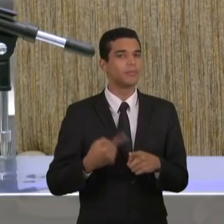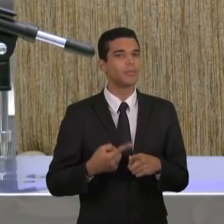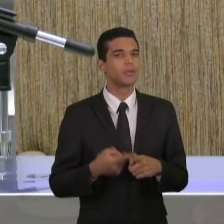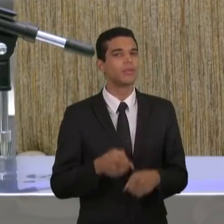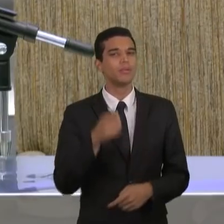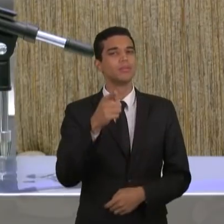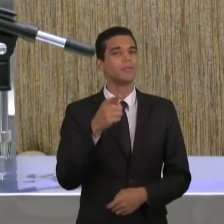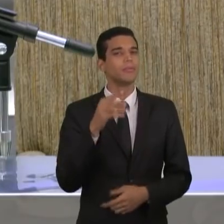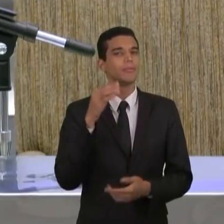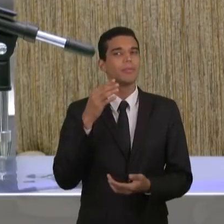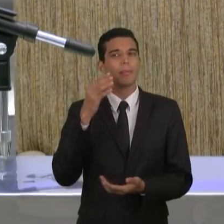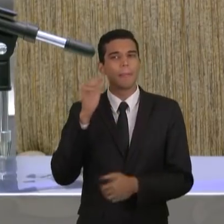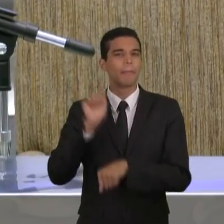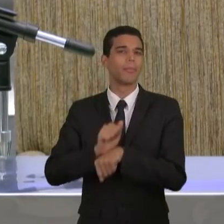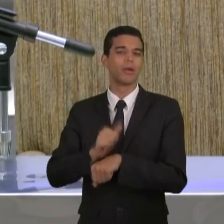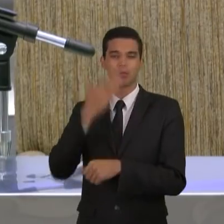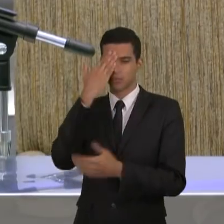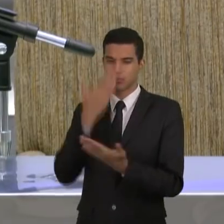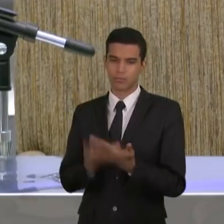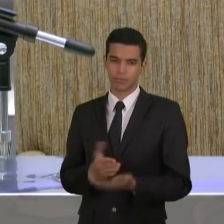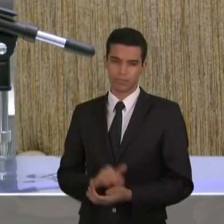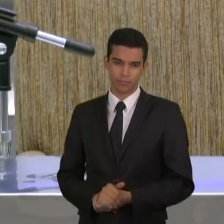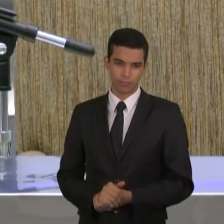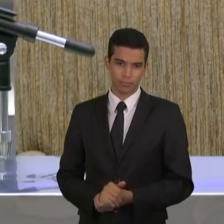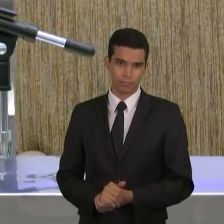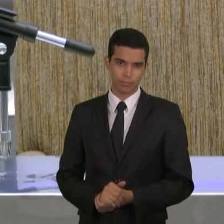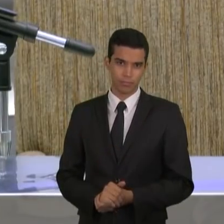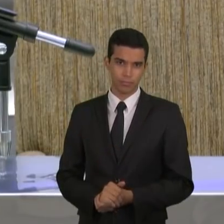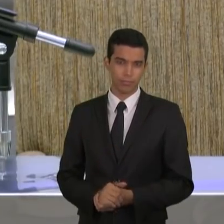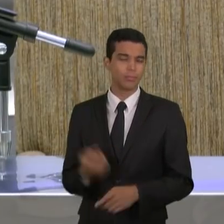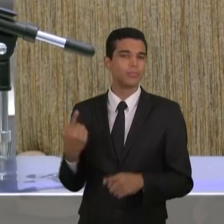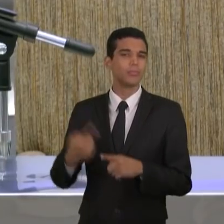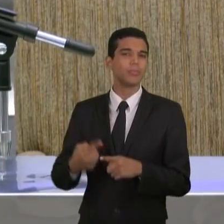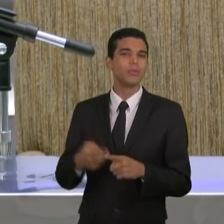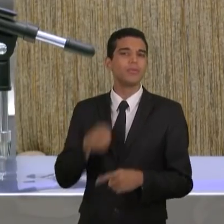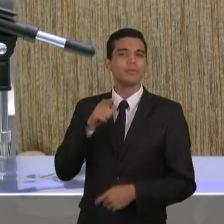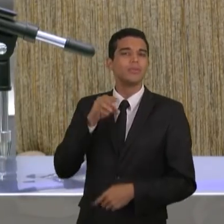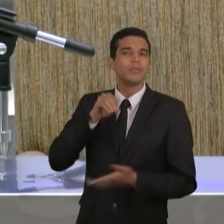E aí é porque você se recusa a crer